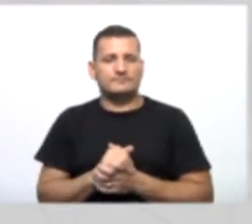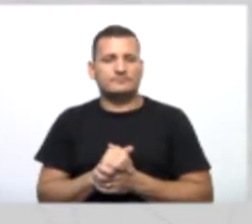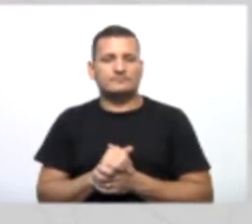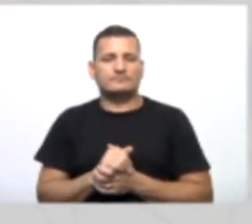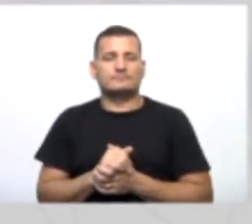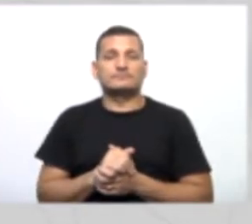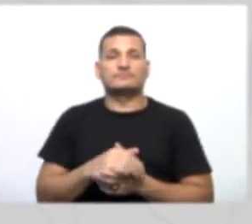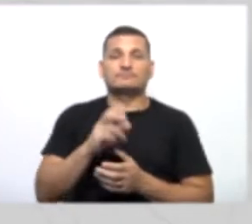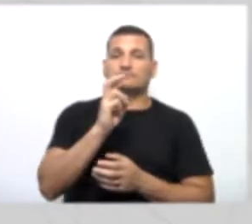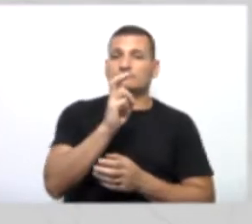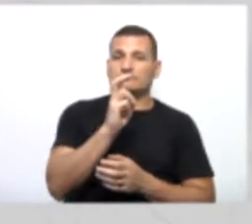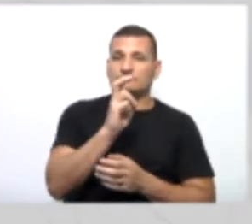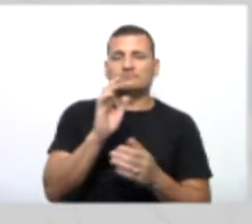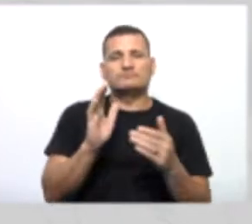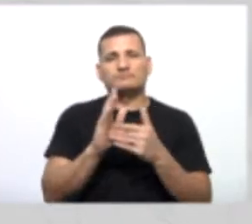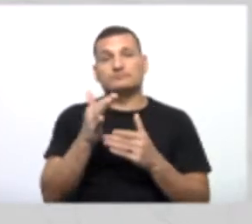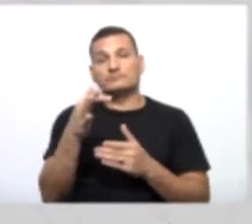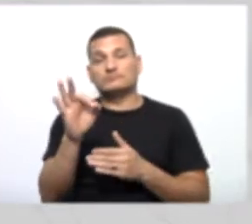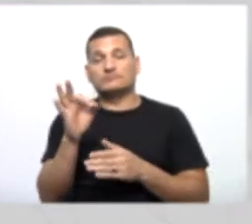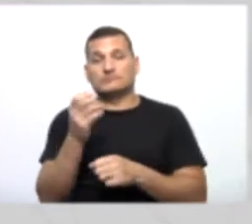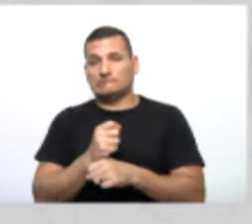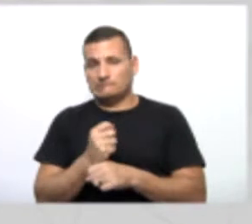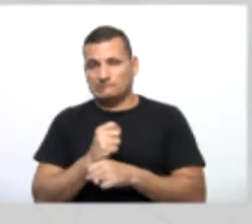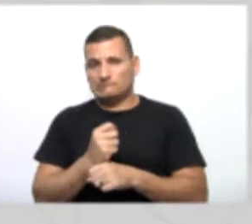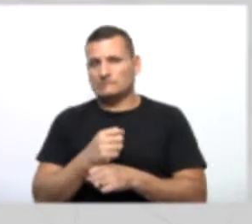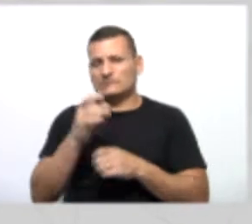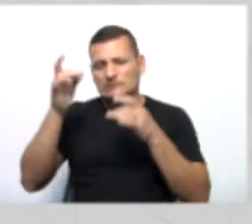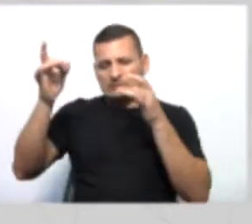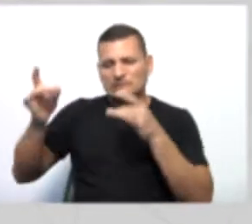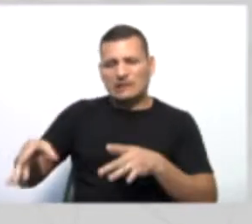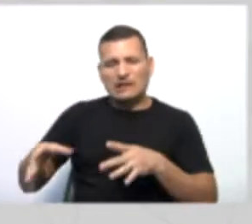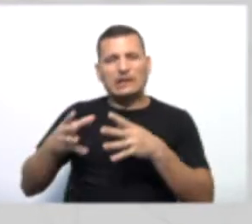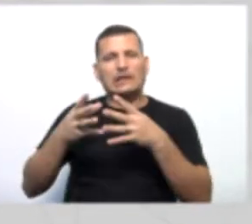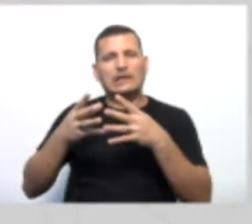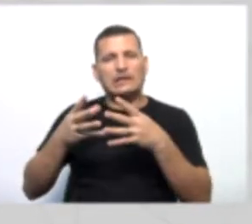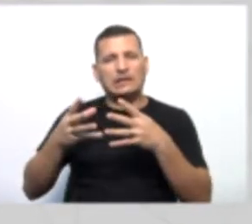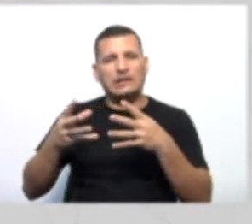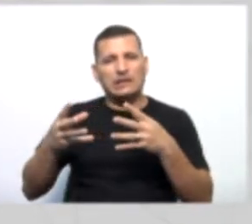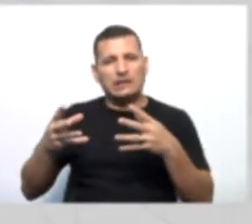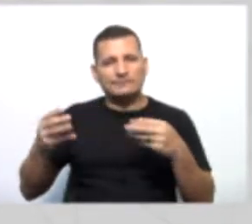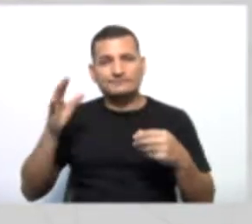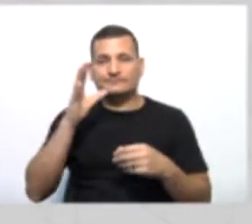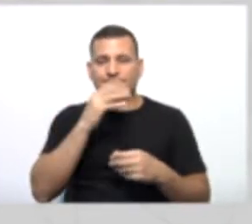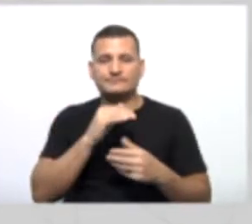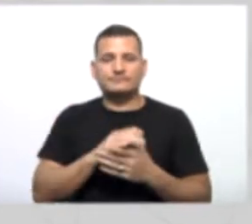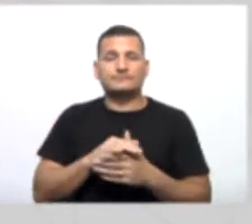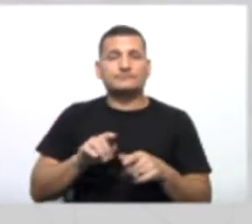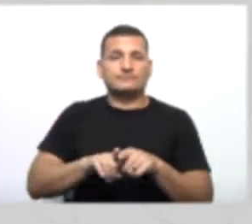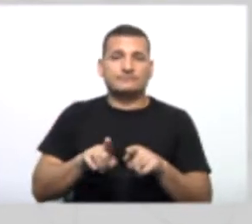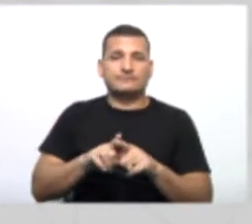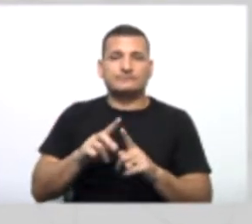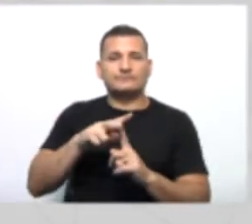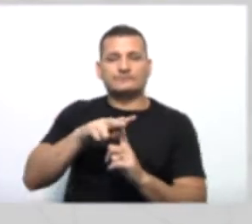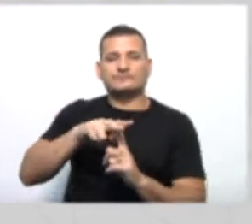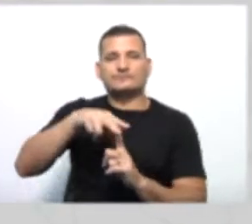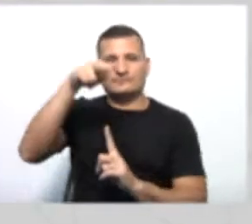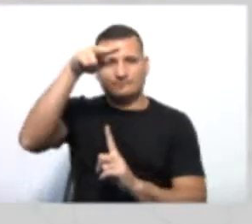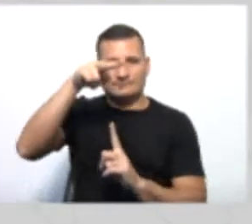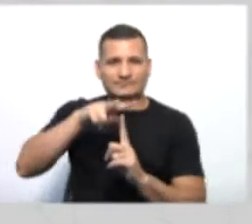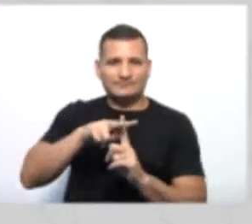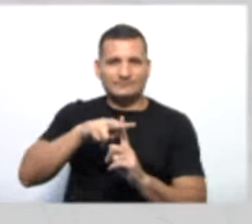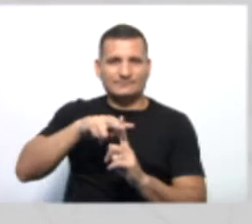cigarro. De 5 a 10 anos fica na natureza. Tampa de garrafa, 15 anos. Olha aí.